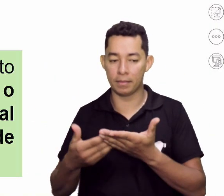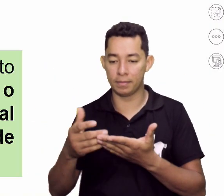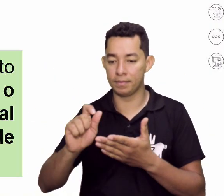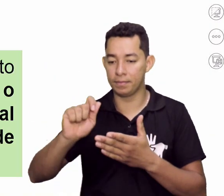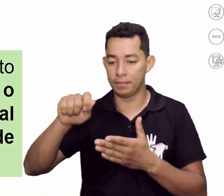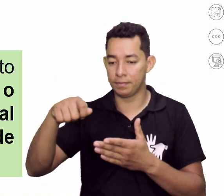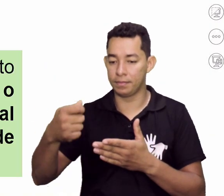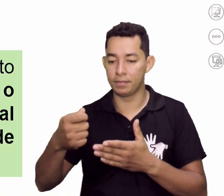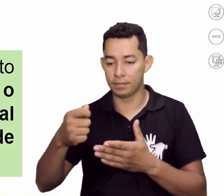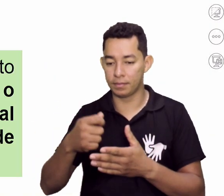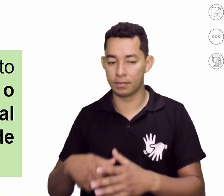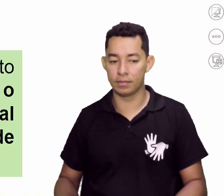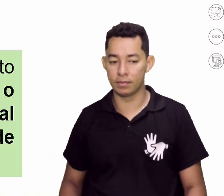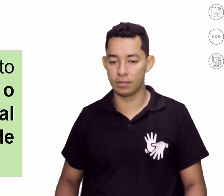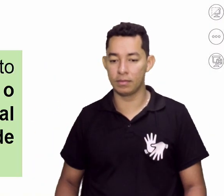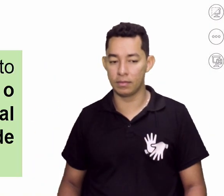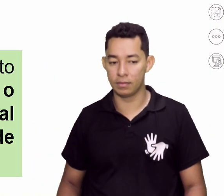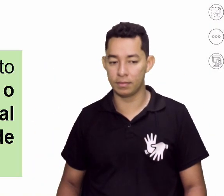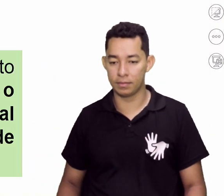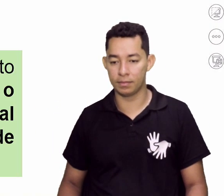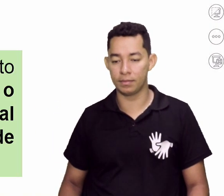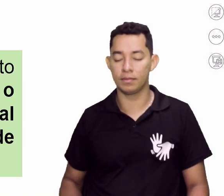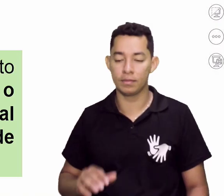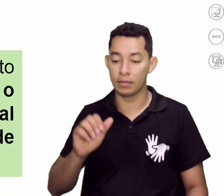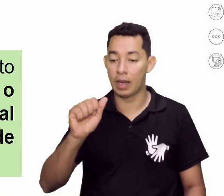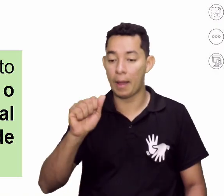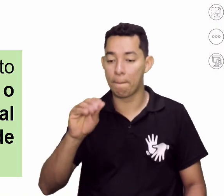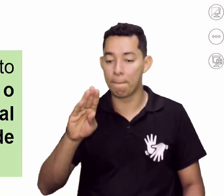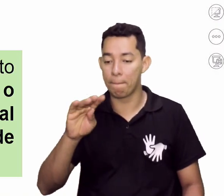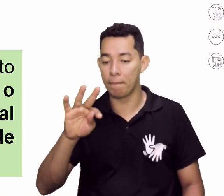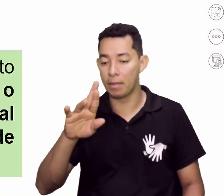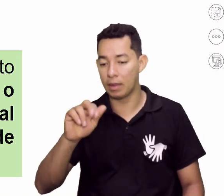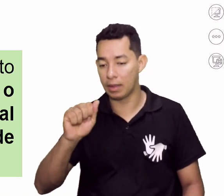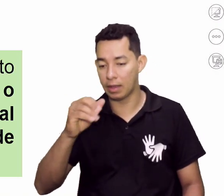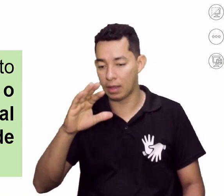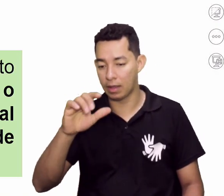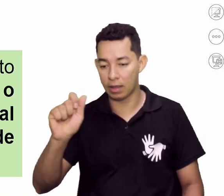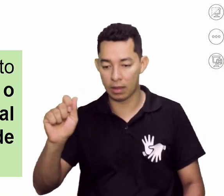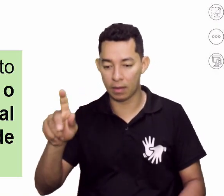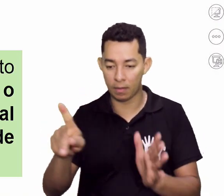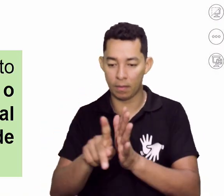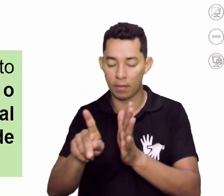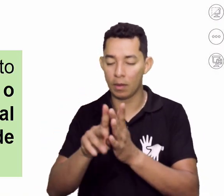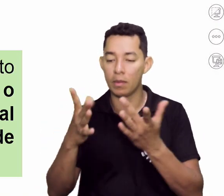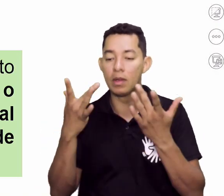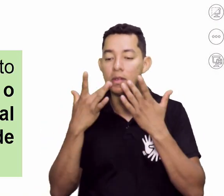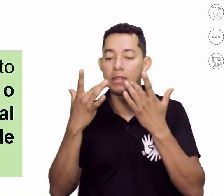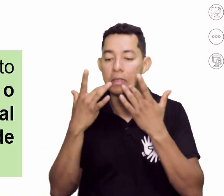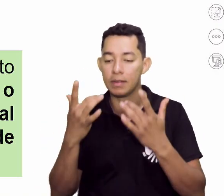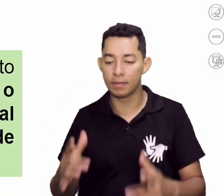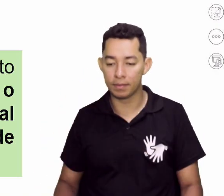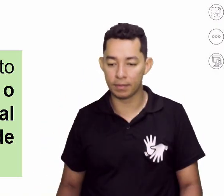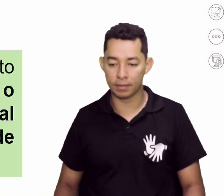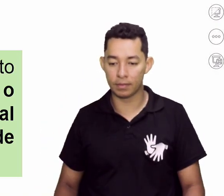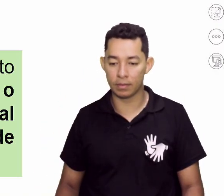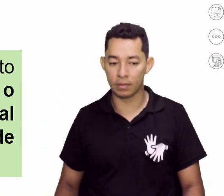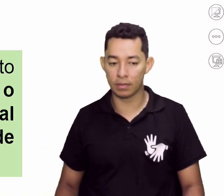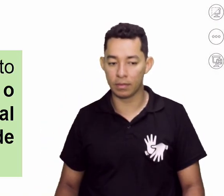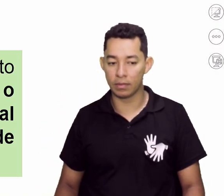simbolização, entendeu? Então, é uma abstração da artista, né? Então, essa é